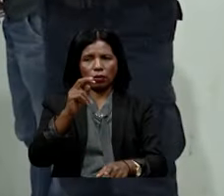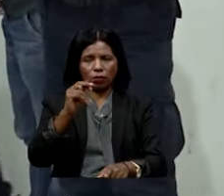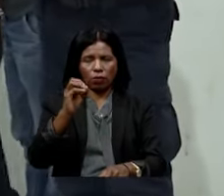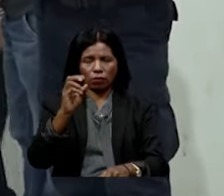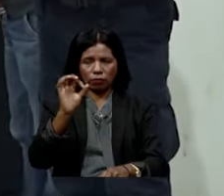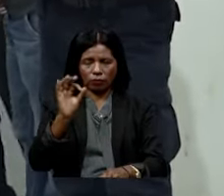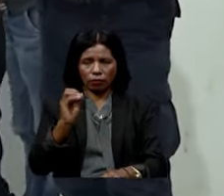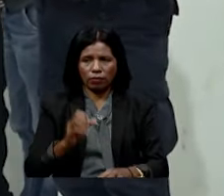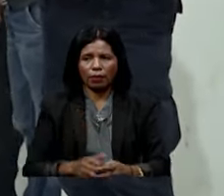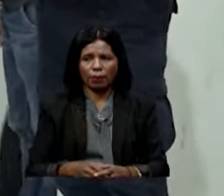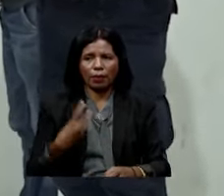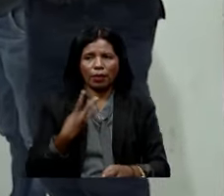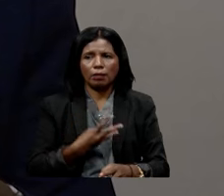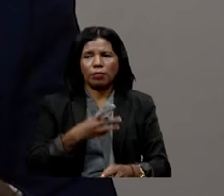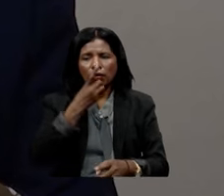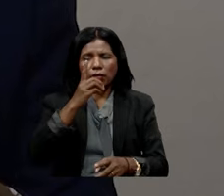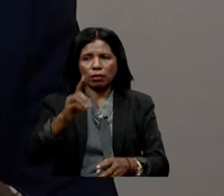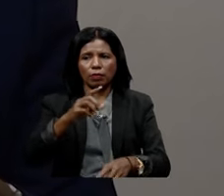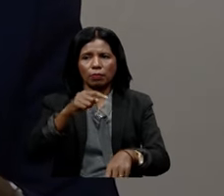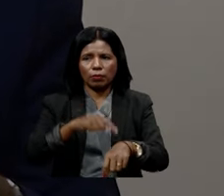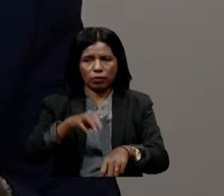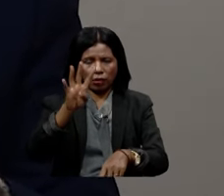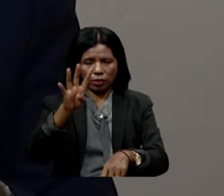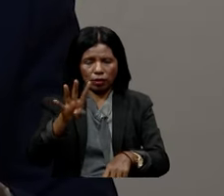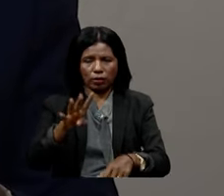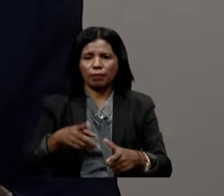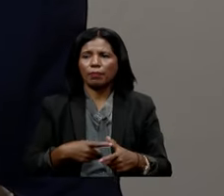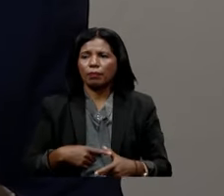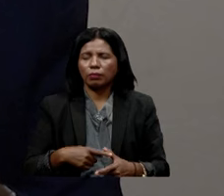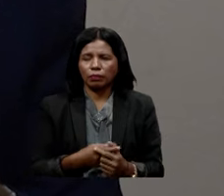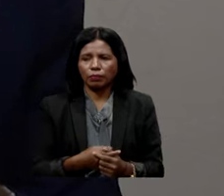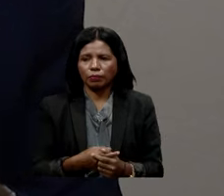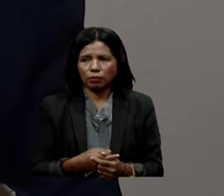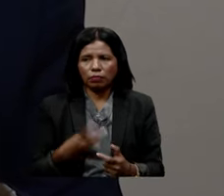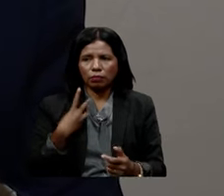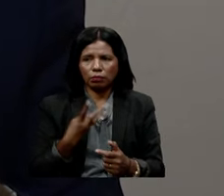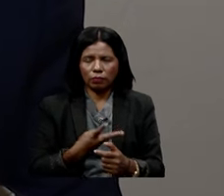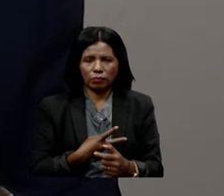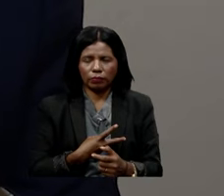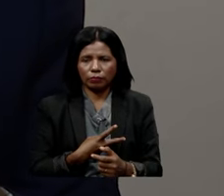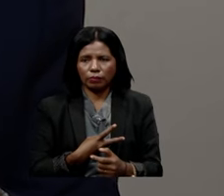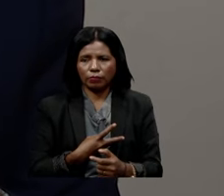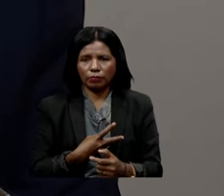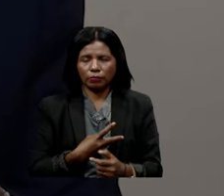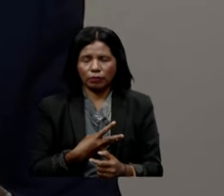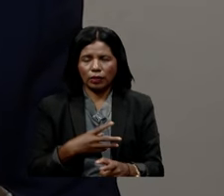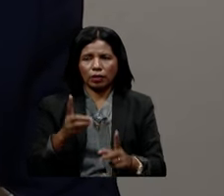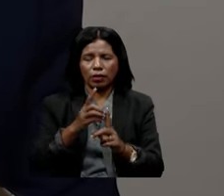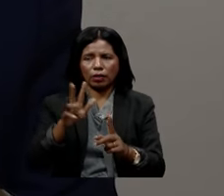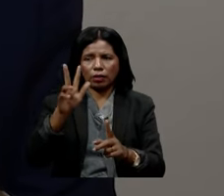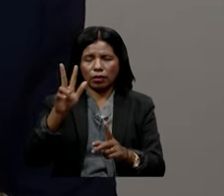minha declaração pelo menos é ponto rato. E finalmente foi indarau e a dia 13